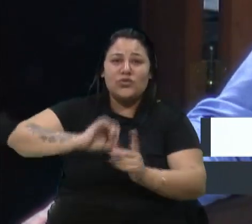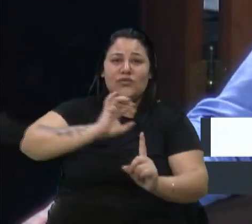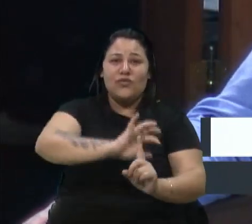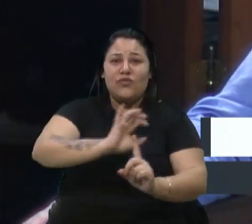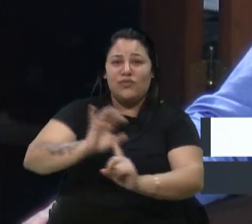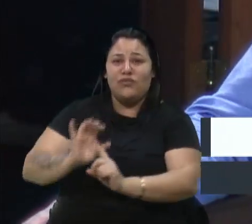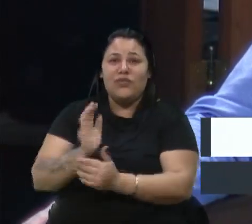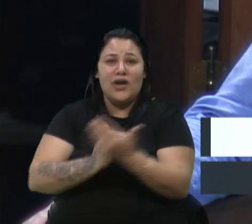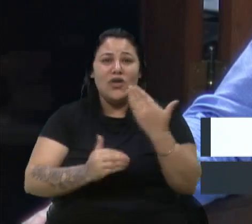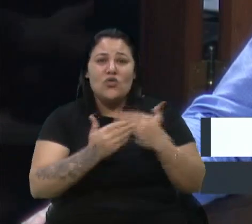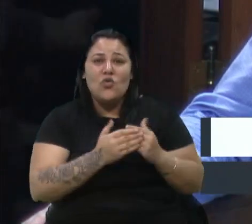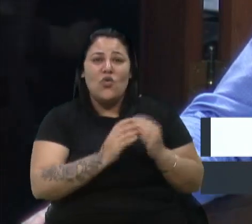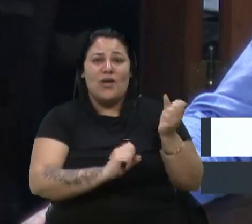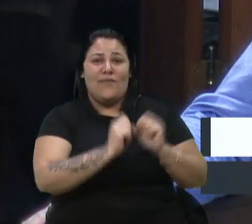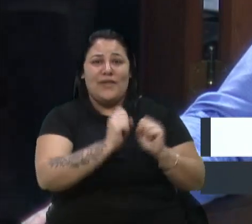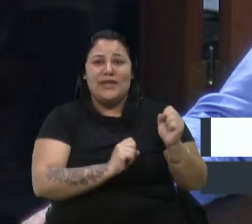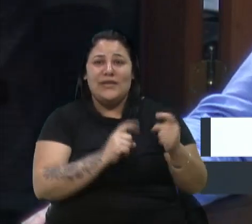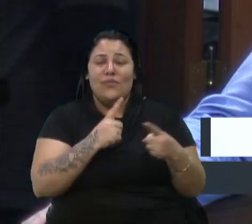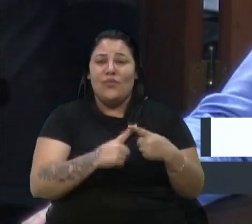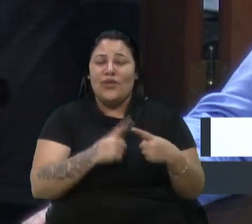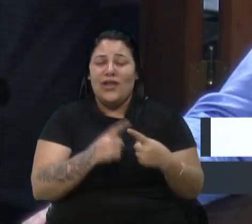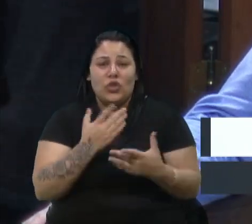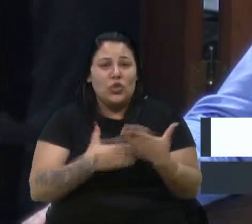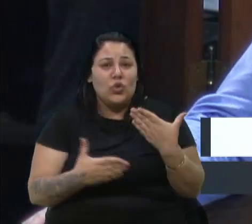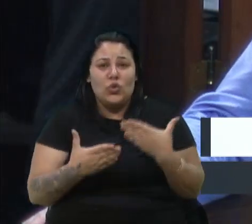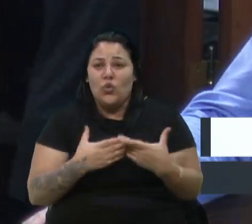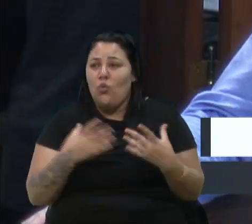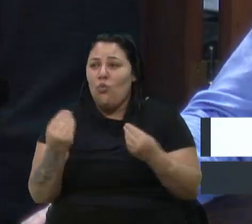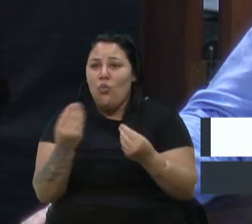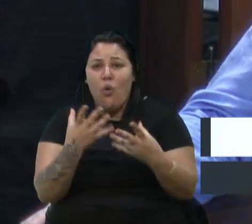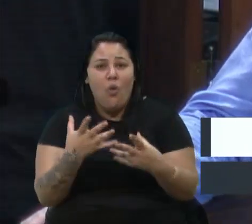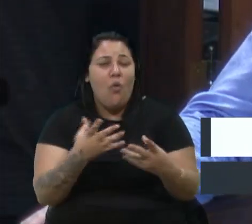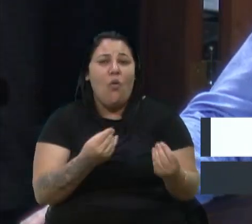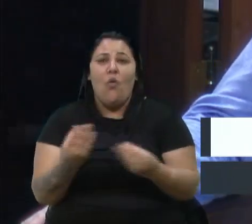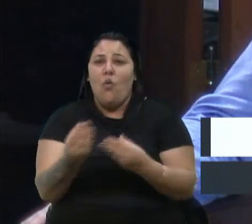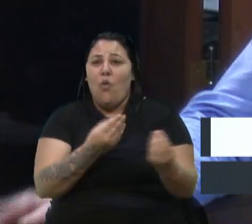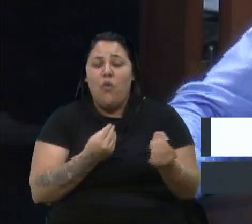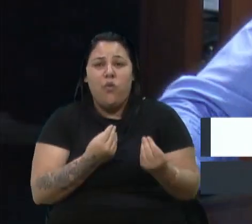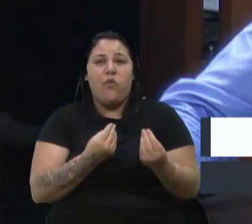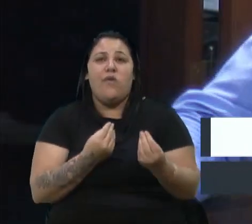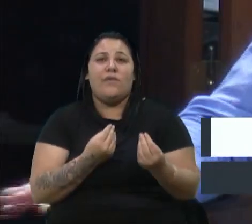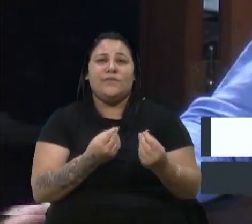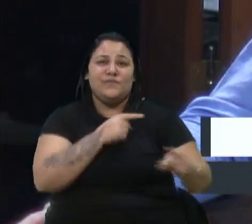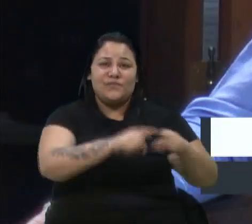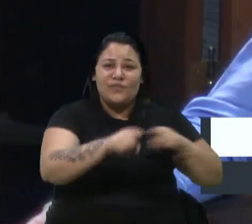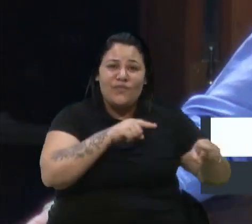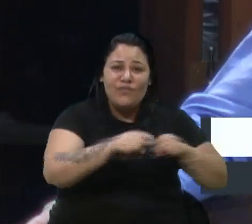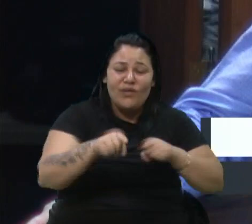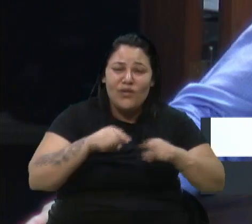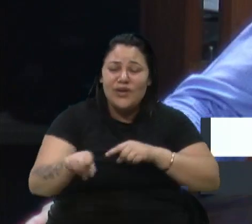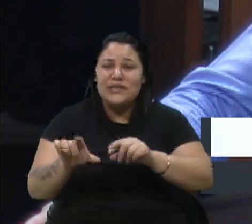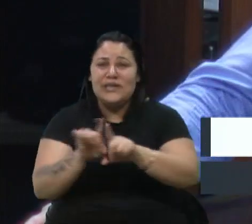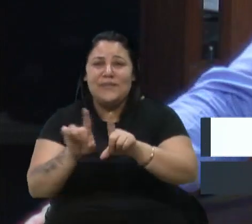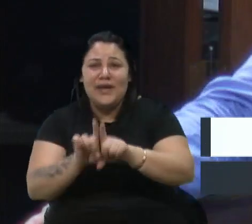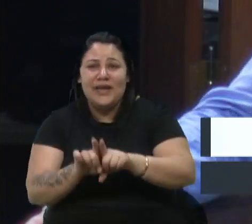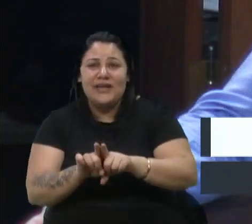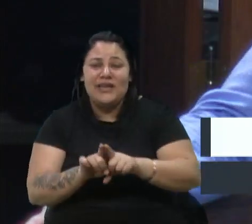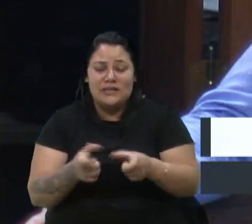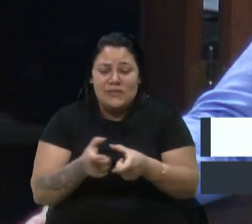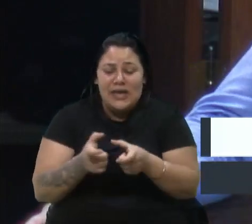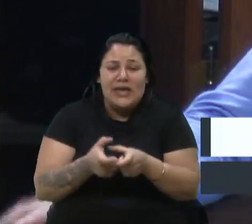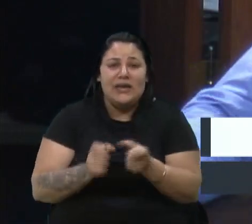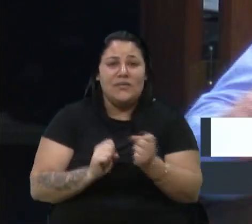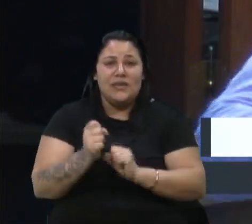drástica, as margens são muito apertadas, a concorrência está muito grande, e essas micro e pequenas empresas, a gente sabe